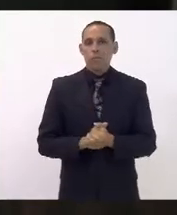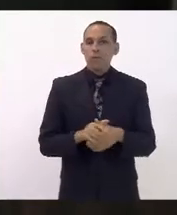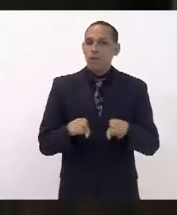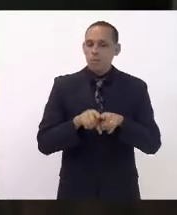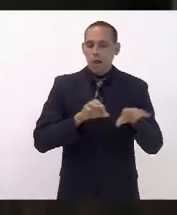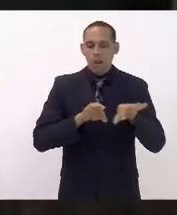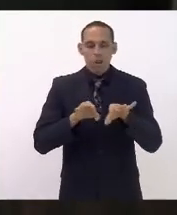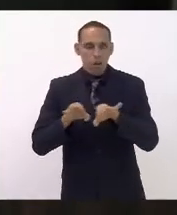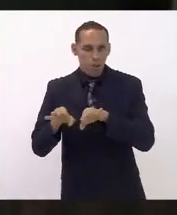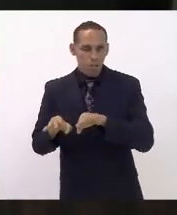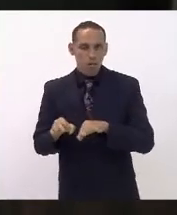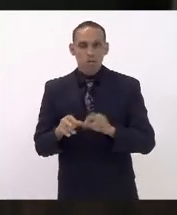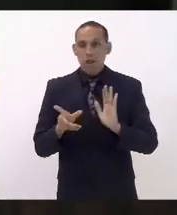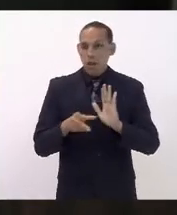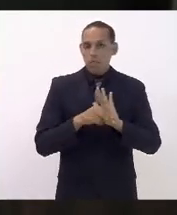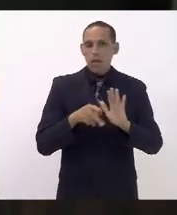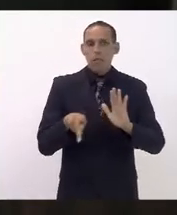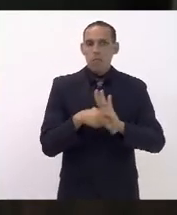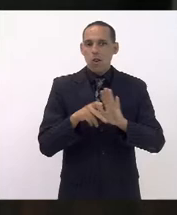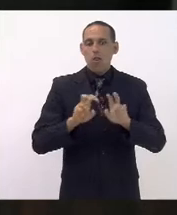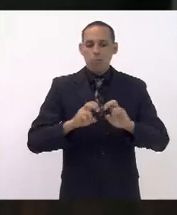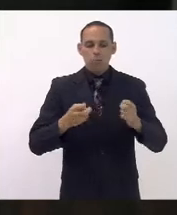Controle, e as emendas de plenário.